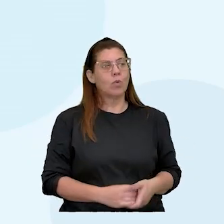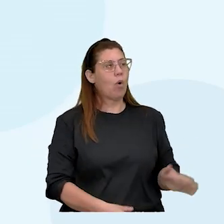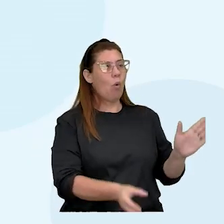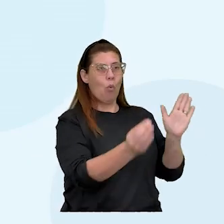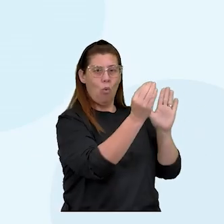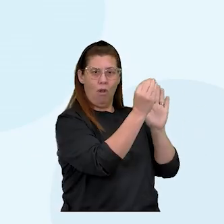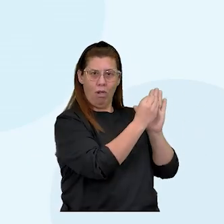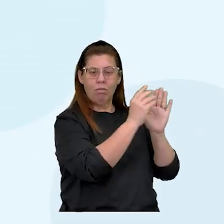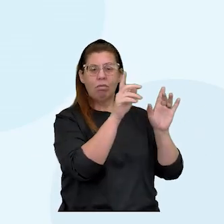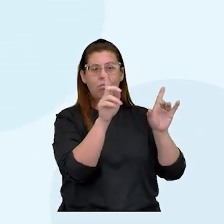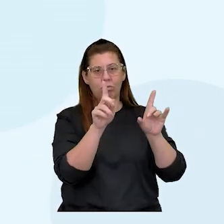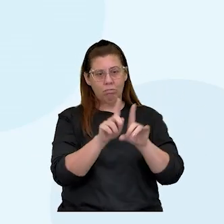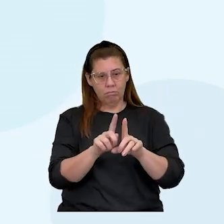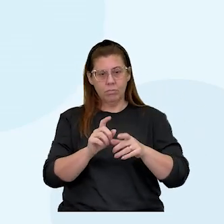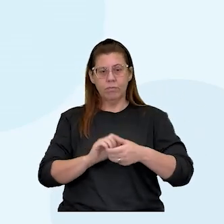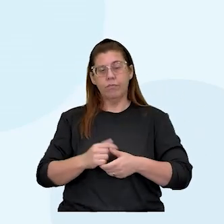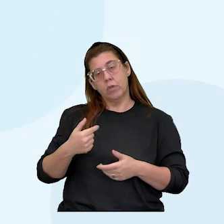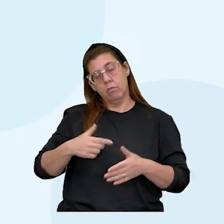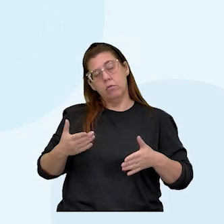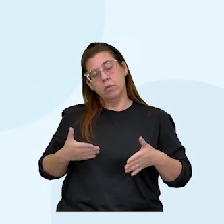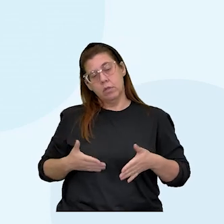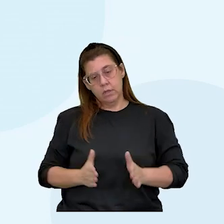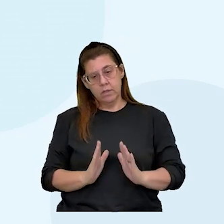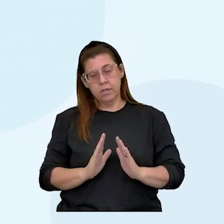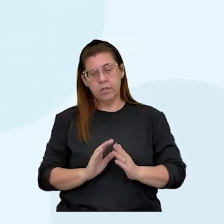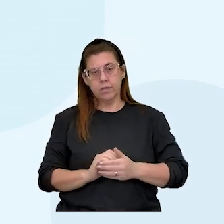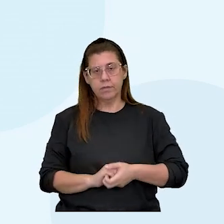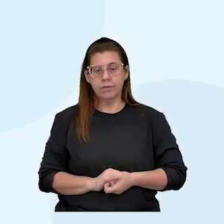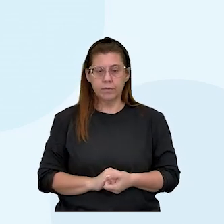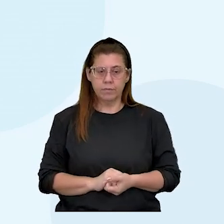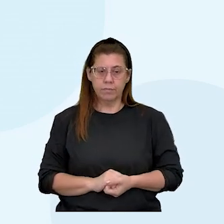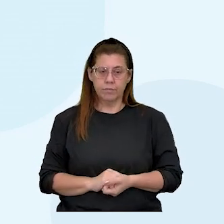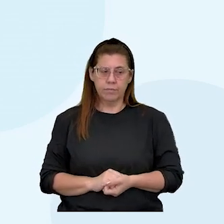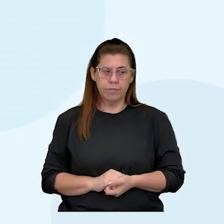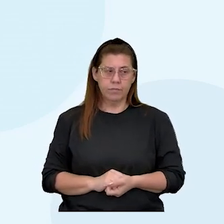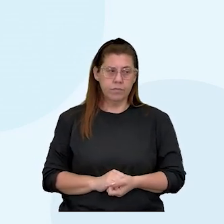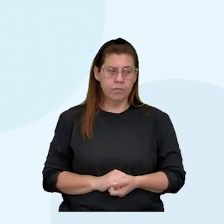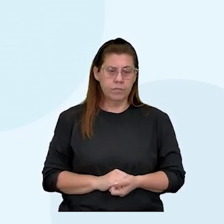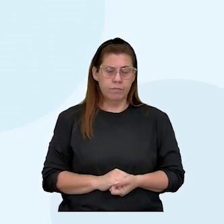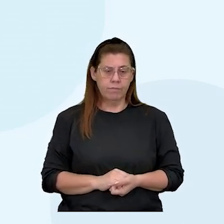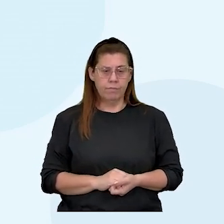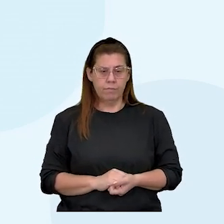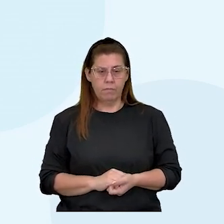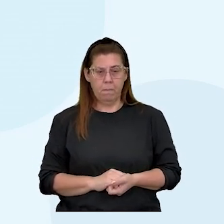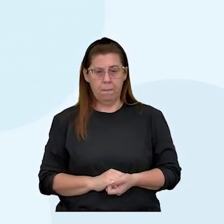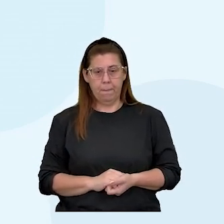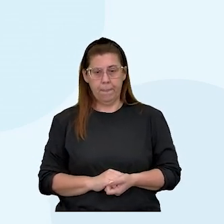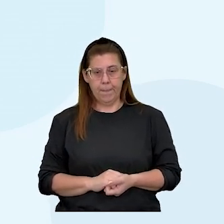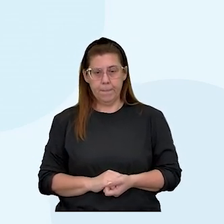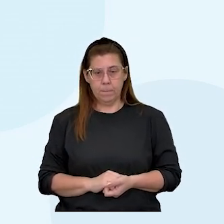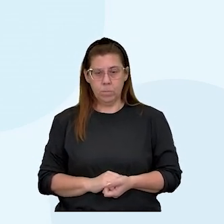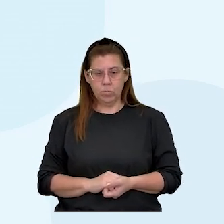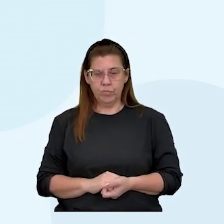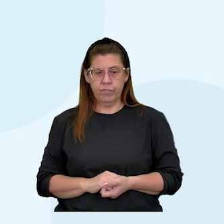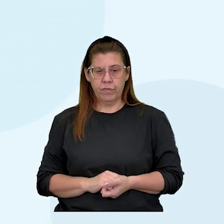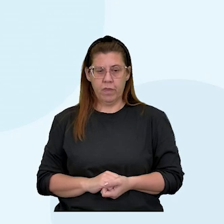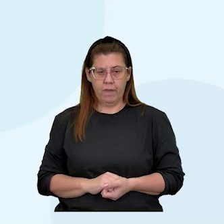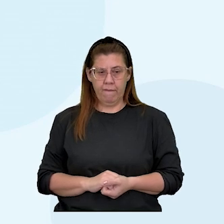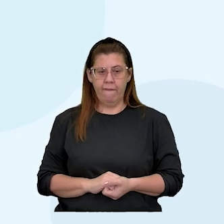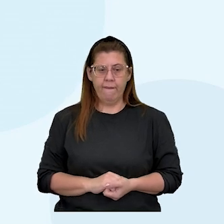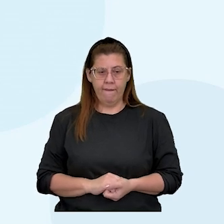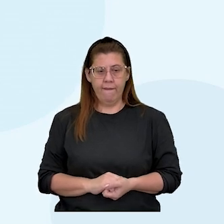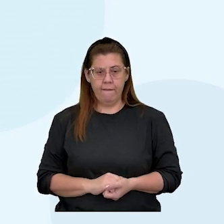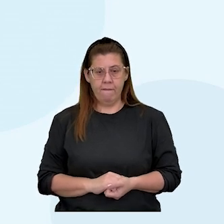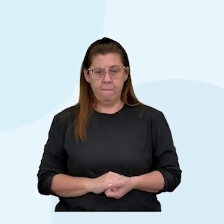lá. Eu nasci, I was born. Opa, I was born this way, I was born to be white. Tem